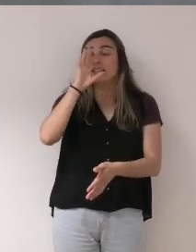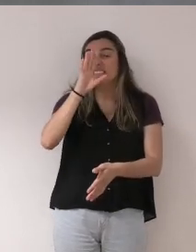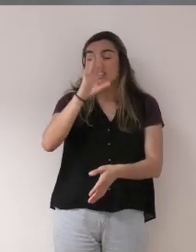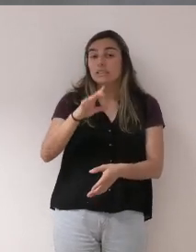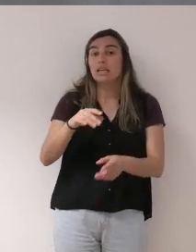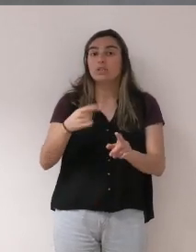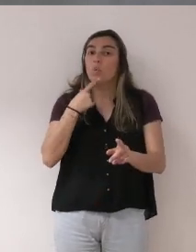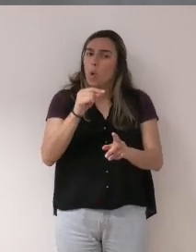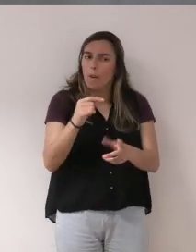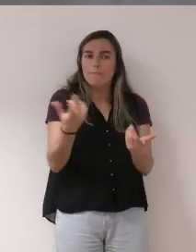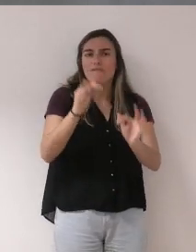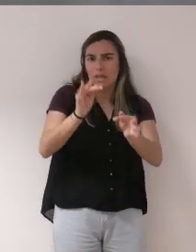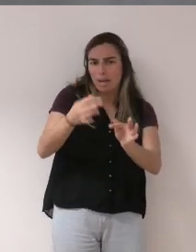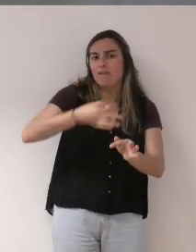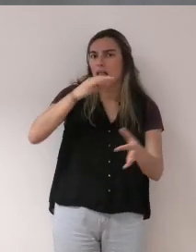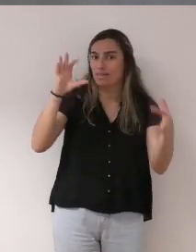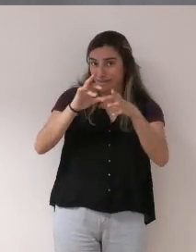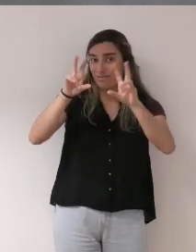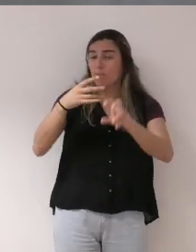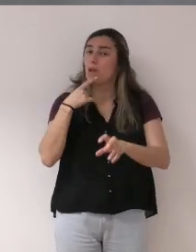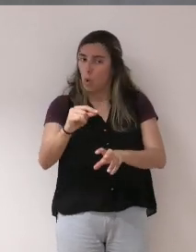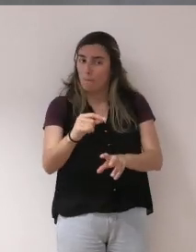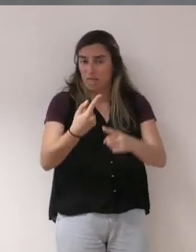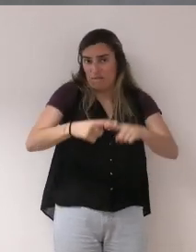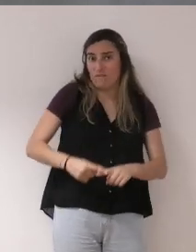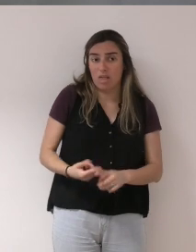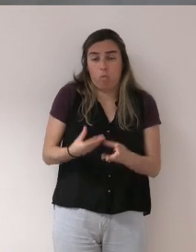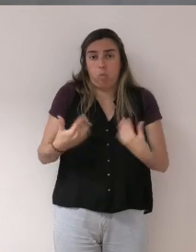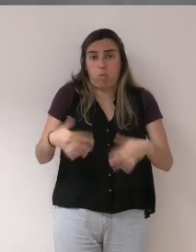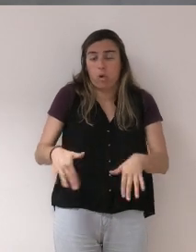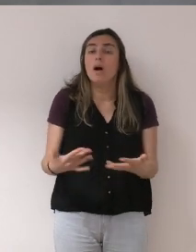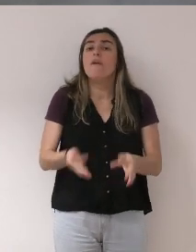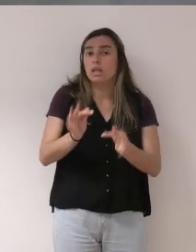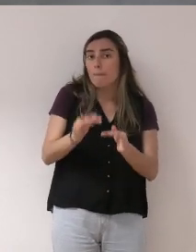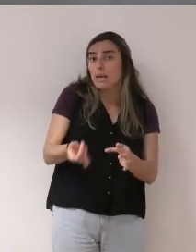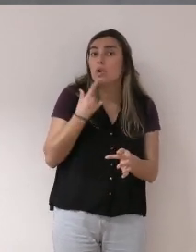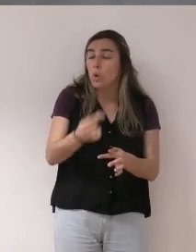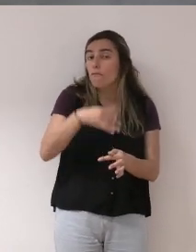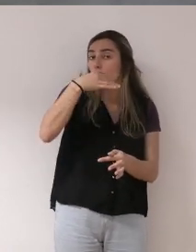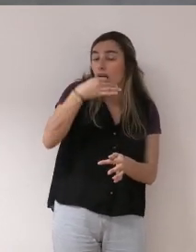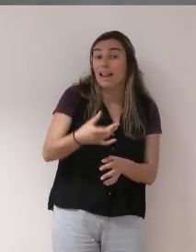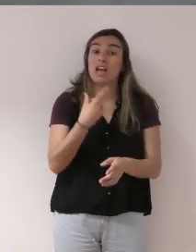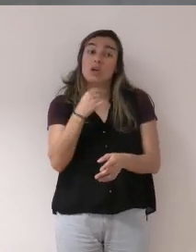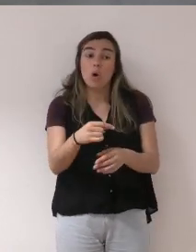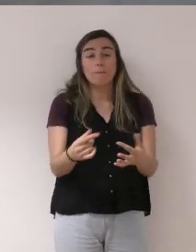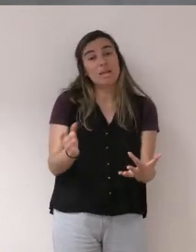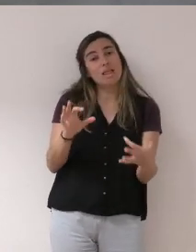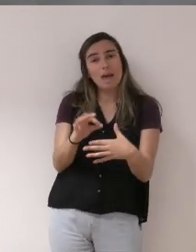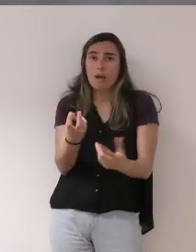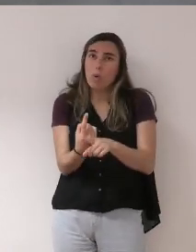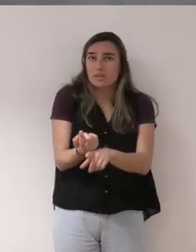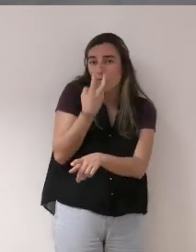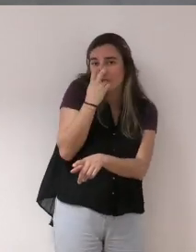conversa, a questão do nome, não é? Porque... porque eu não sei se é só uma questão anedótica